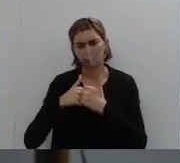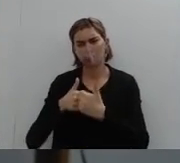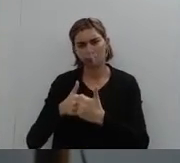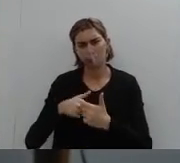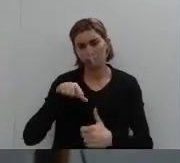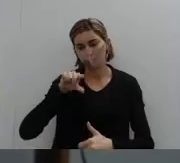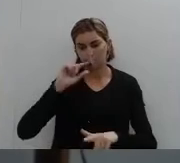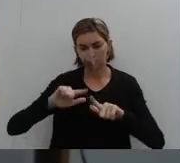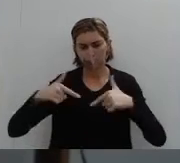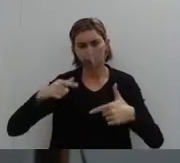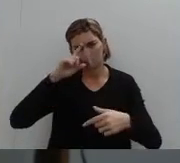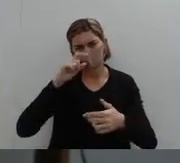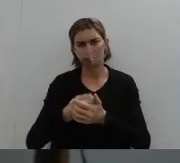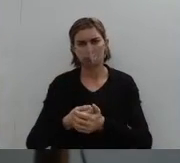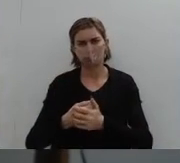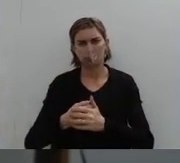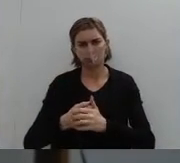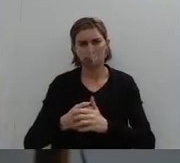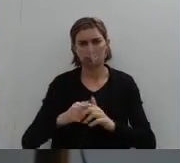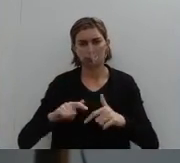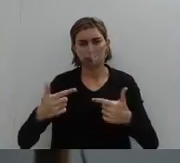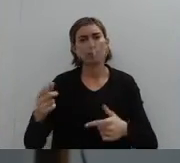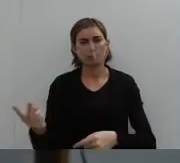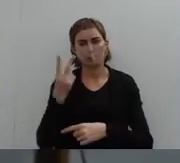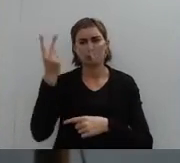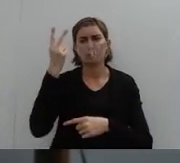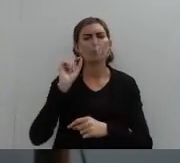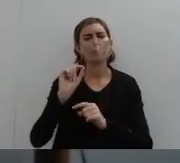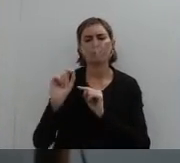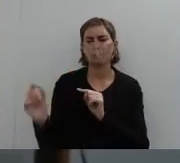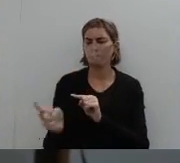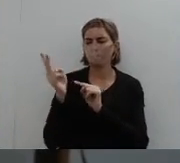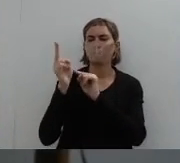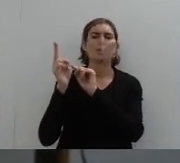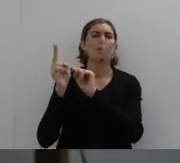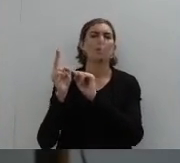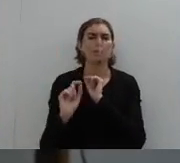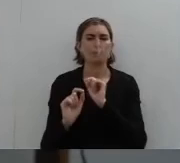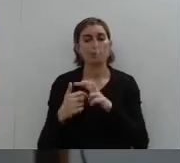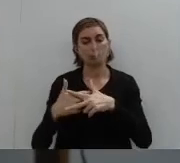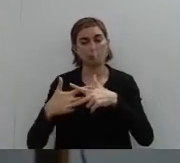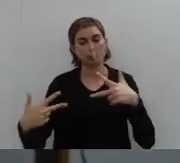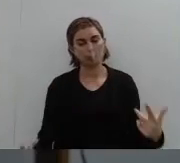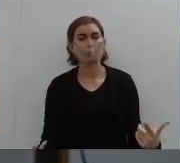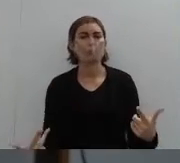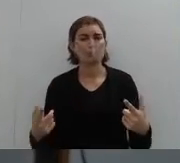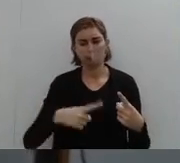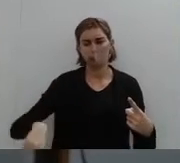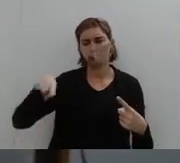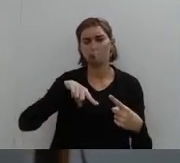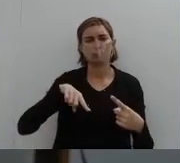das ações? É aí que entram os valores. O que são valores? Valores são coisas às quais